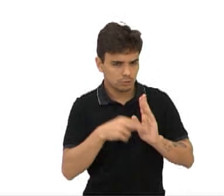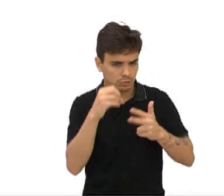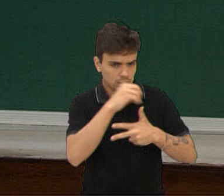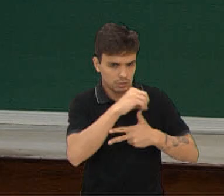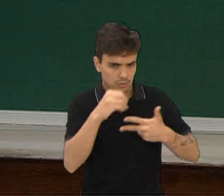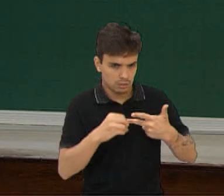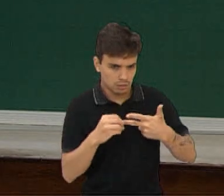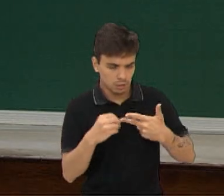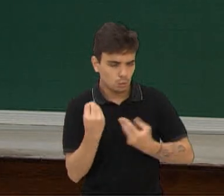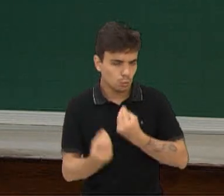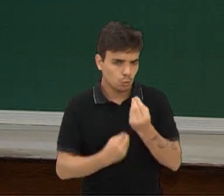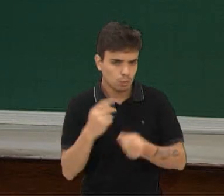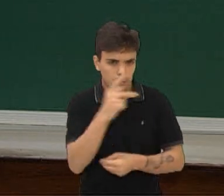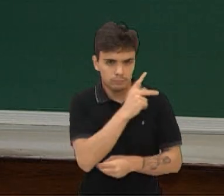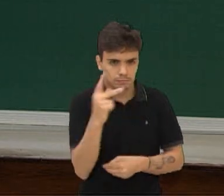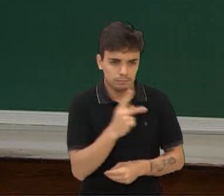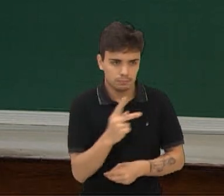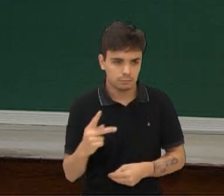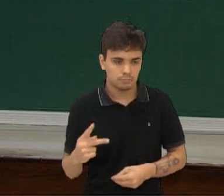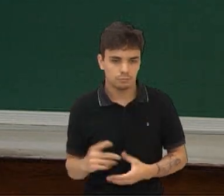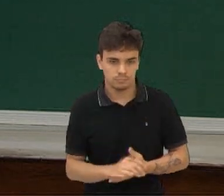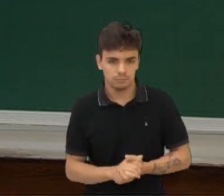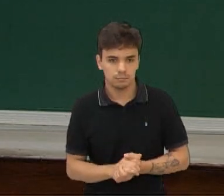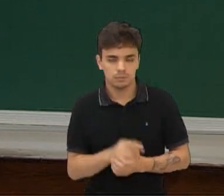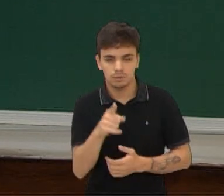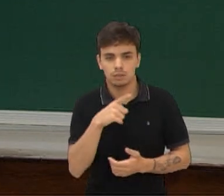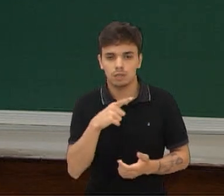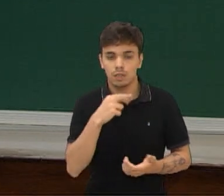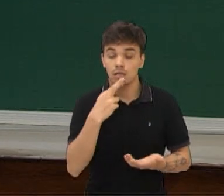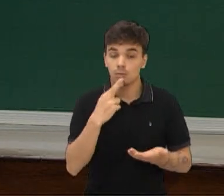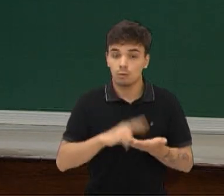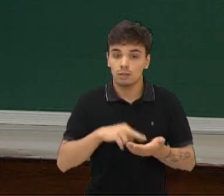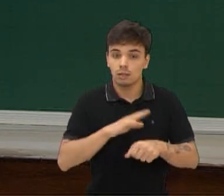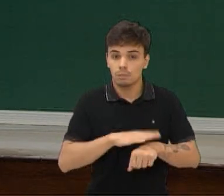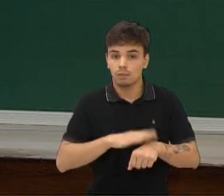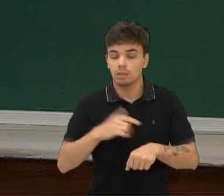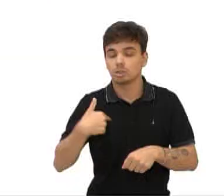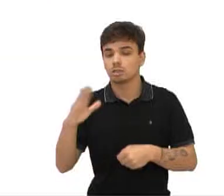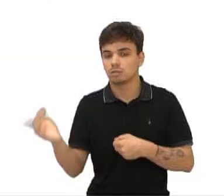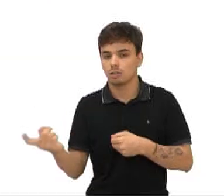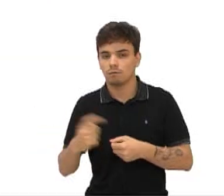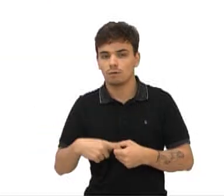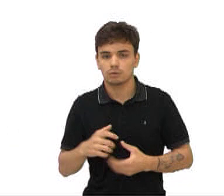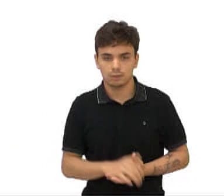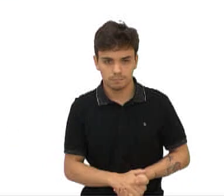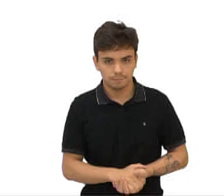ali a questão dos parágrafos? Eu vou dar um tempinho para você, você responde essa para mim e a gente já volta.